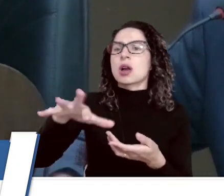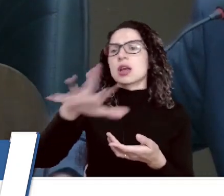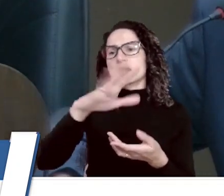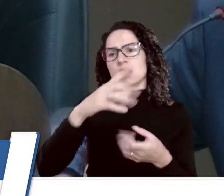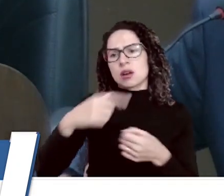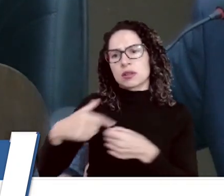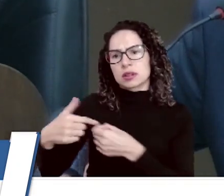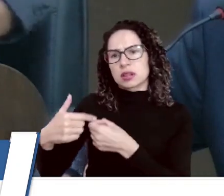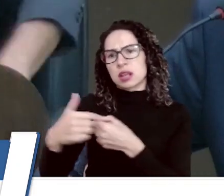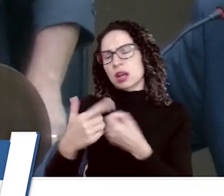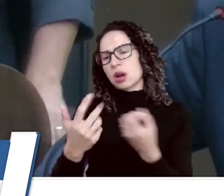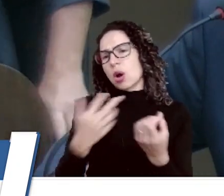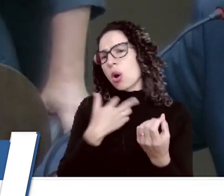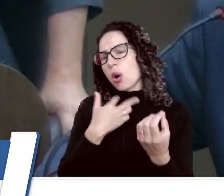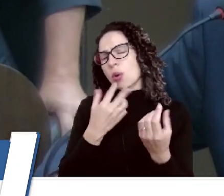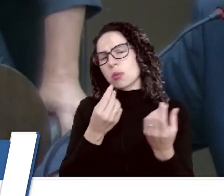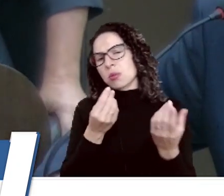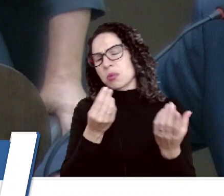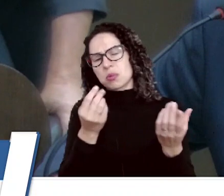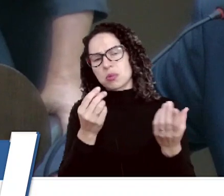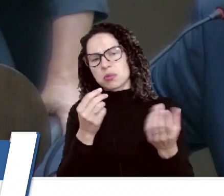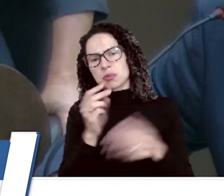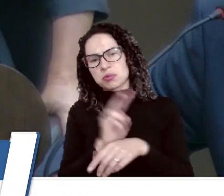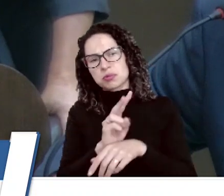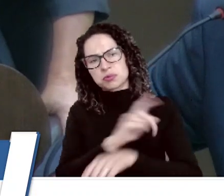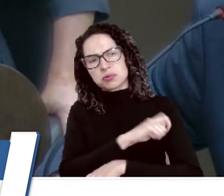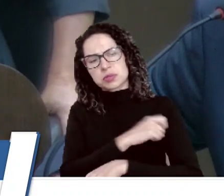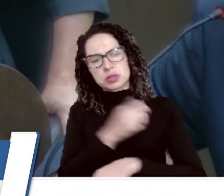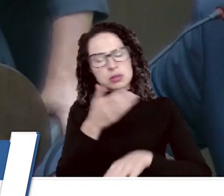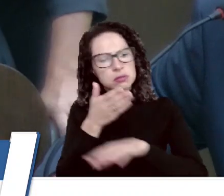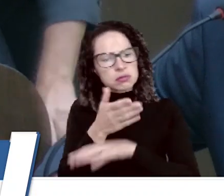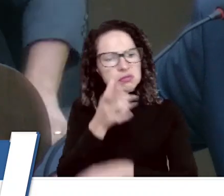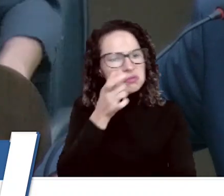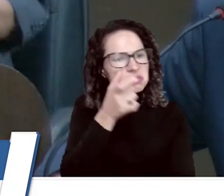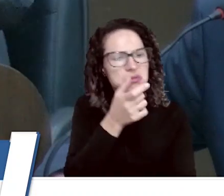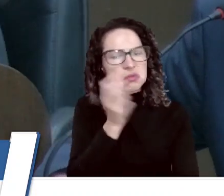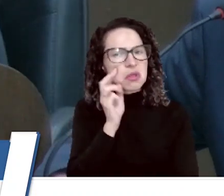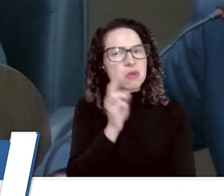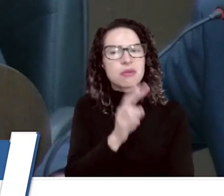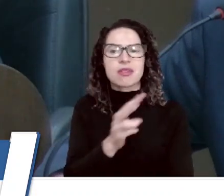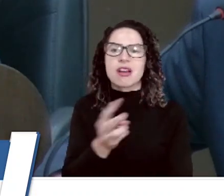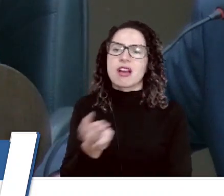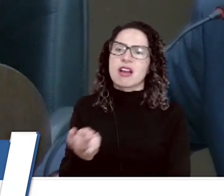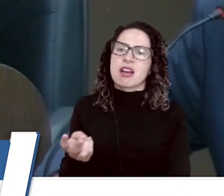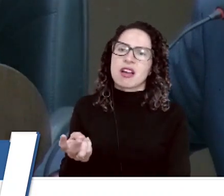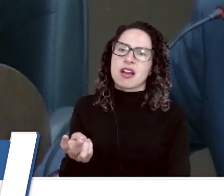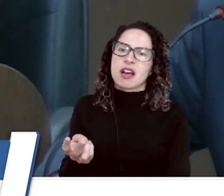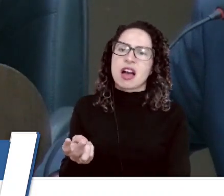que um fiscal passe num lugar desse e não vê. Ah, mas se não tiver